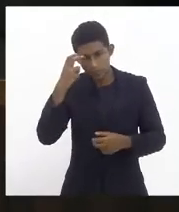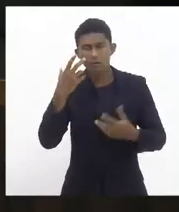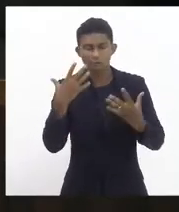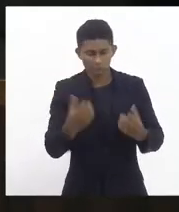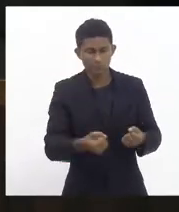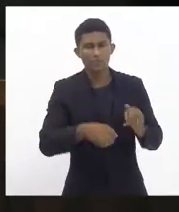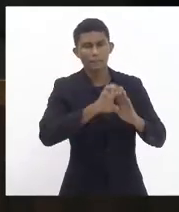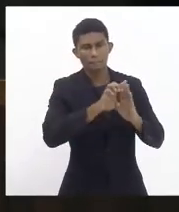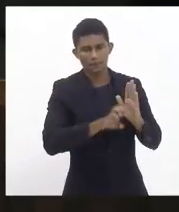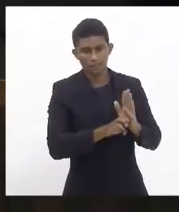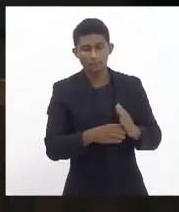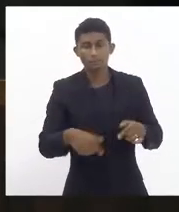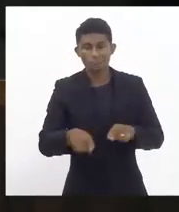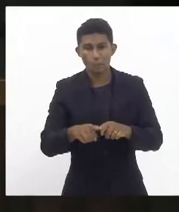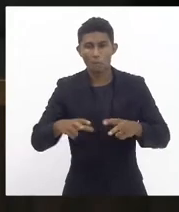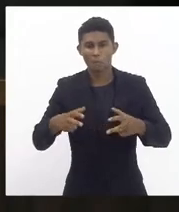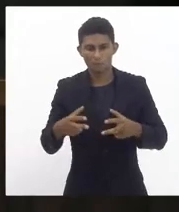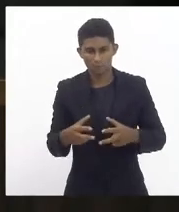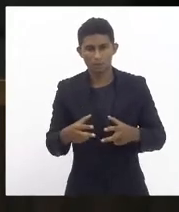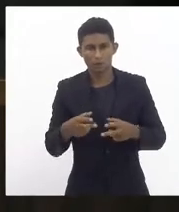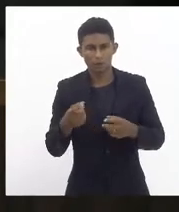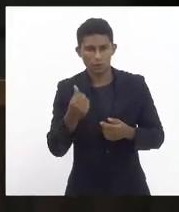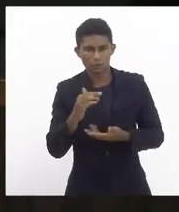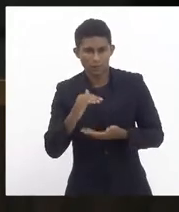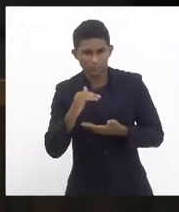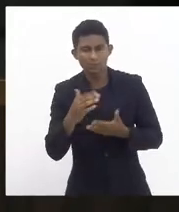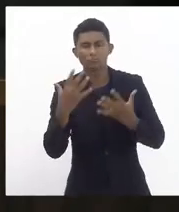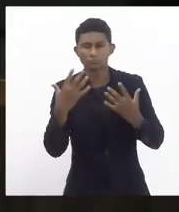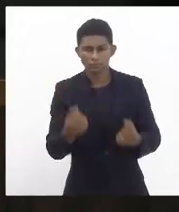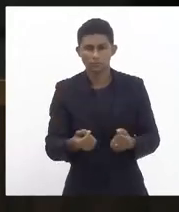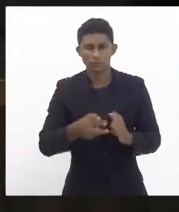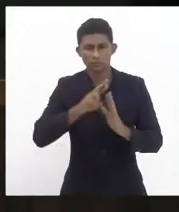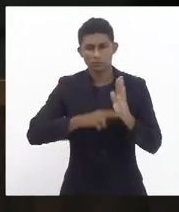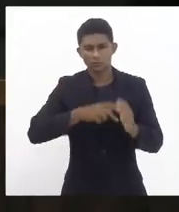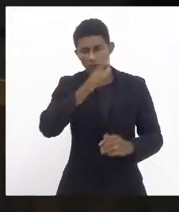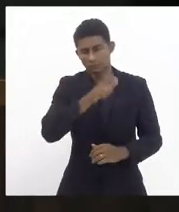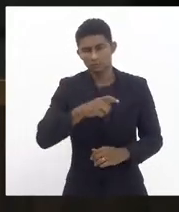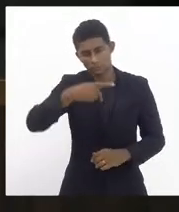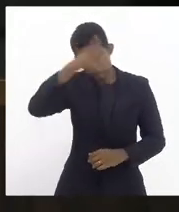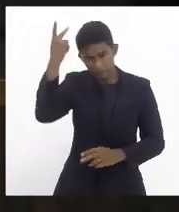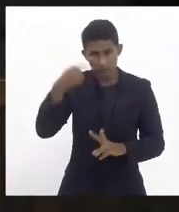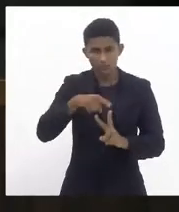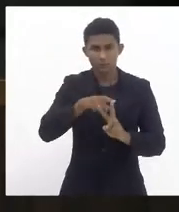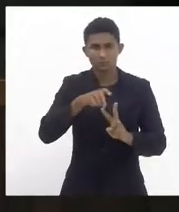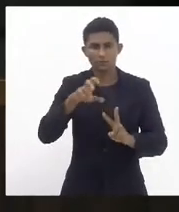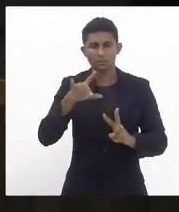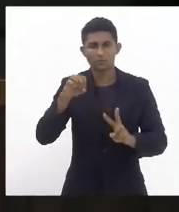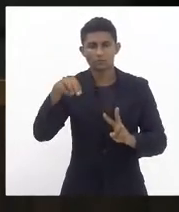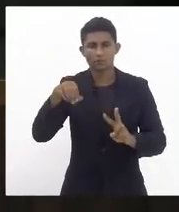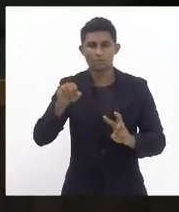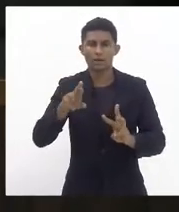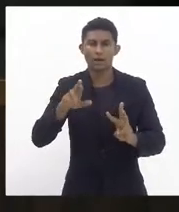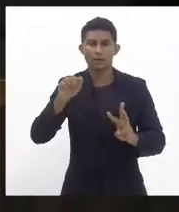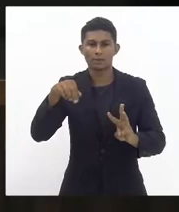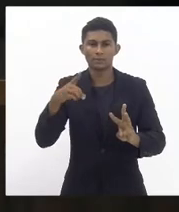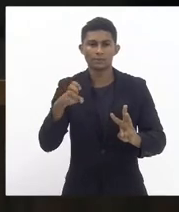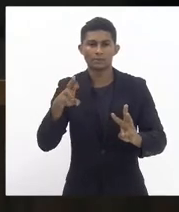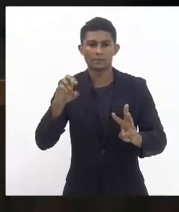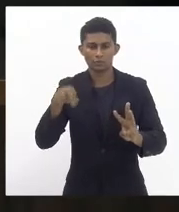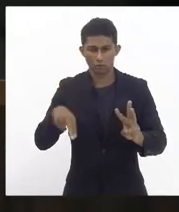Indústria e Comércio favorável de orçamento favorável relator Deputado Luiz Paulo Eliomar Coelho waldeck carneiro e Anderson Moraes